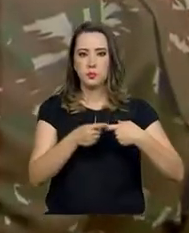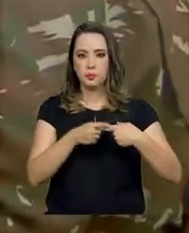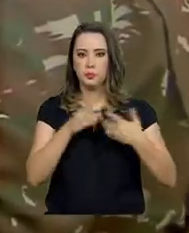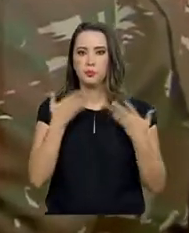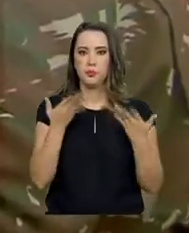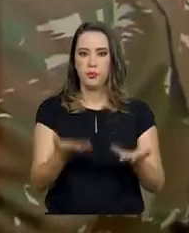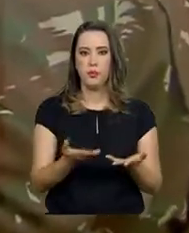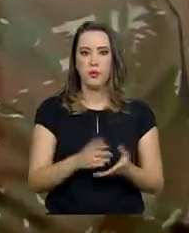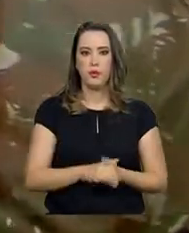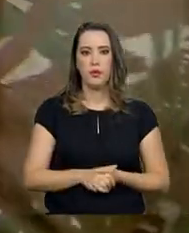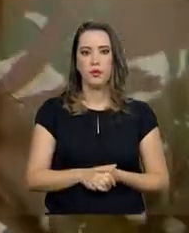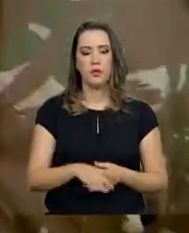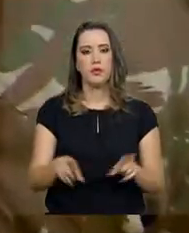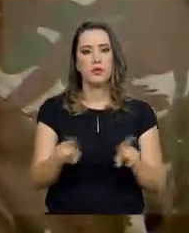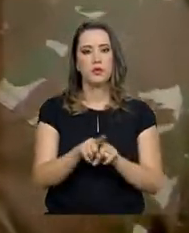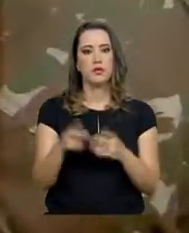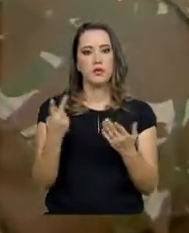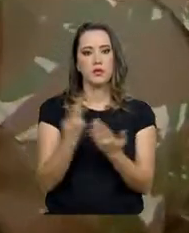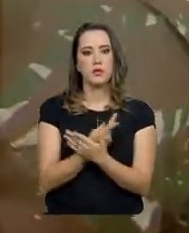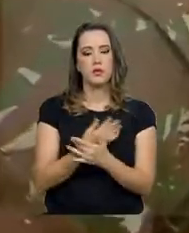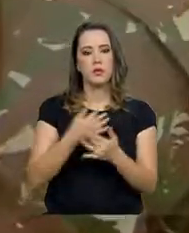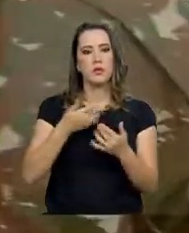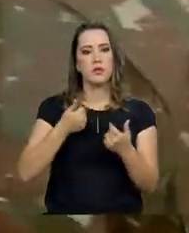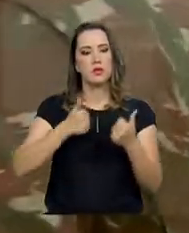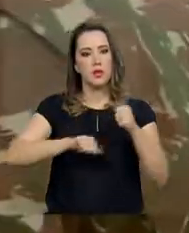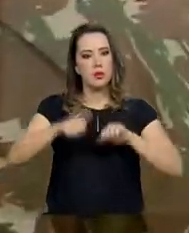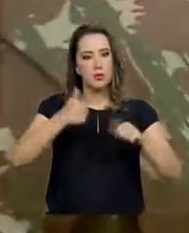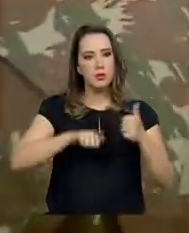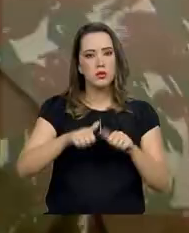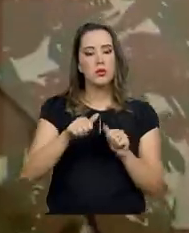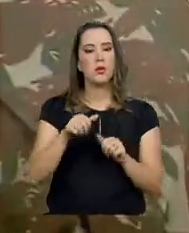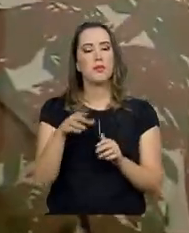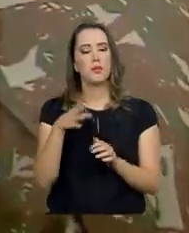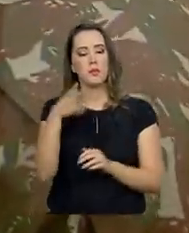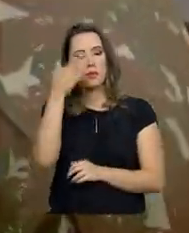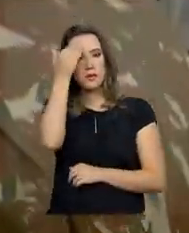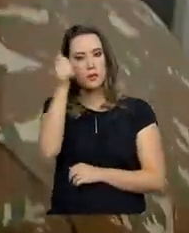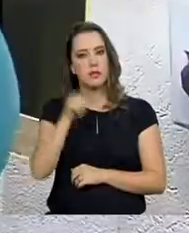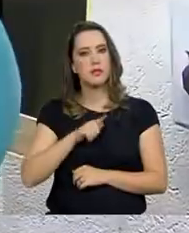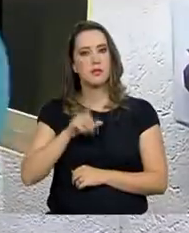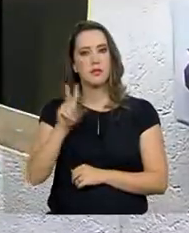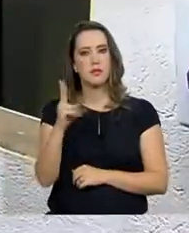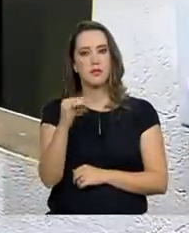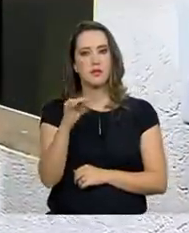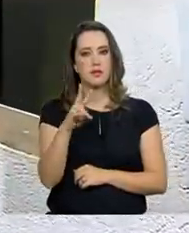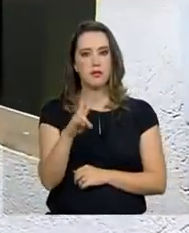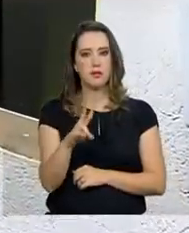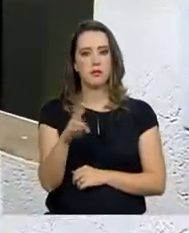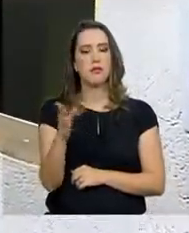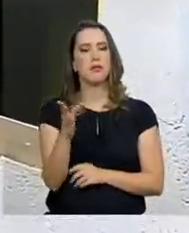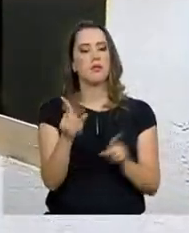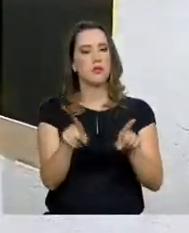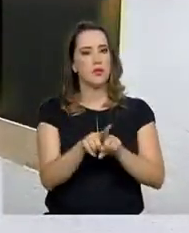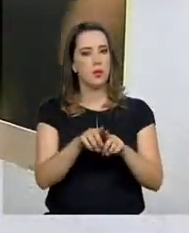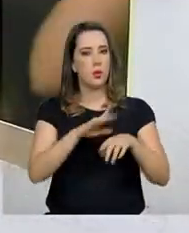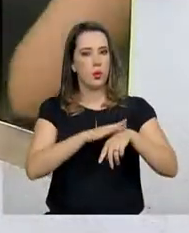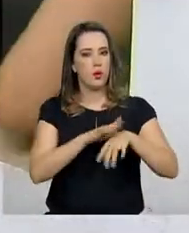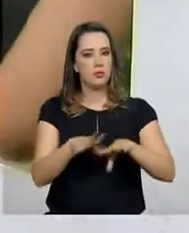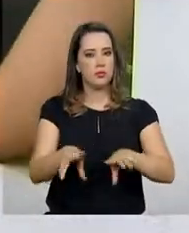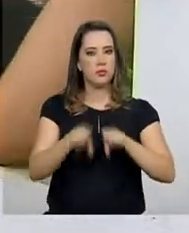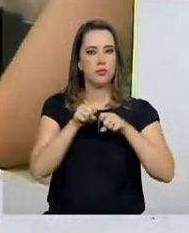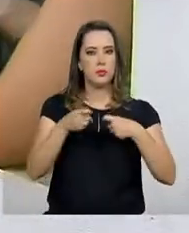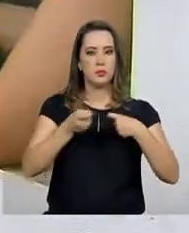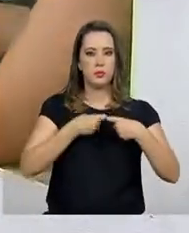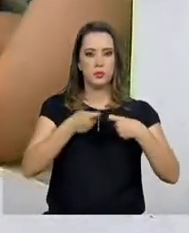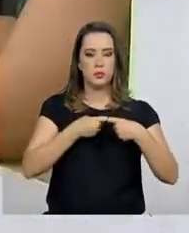infectologia. Também foram realizados exames e testes rápidos de HIV, sífilis e hepatite B. A ação EBSER